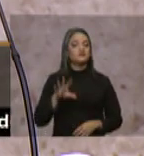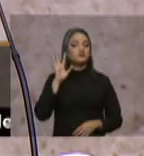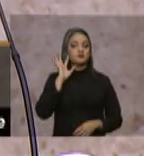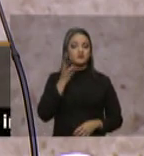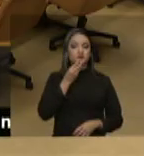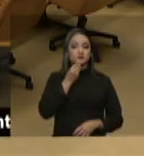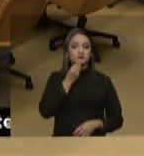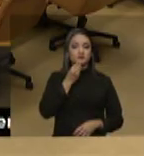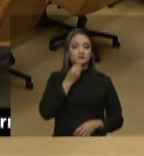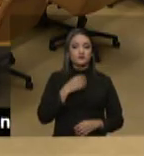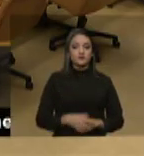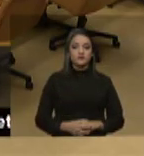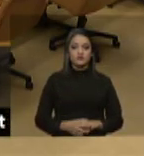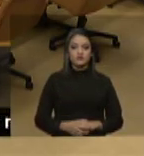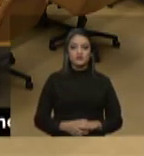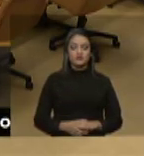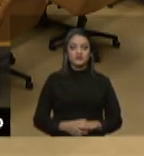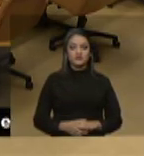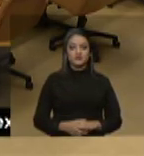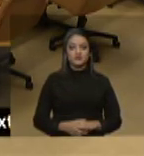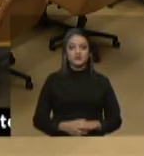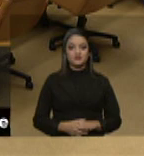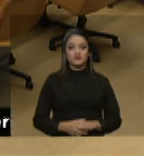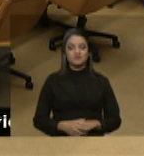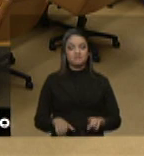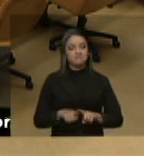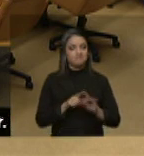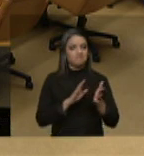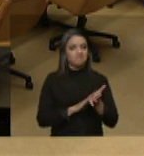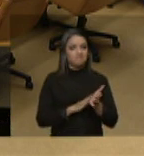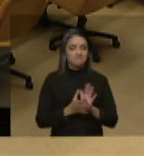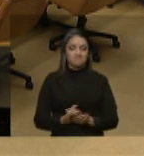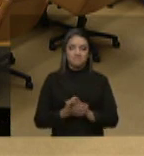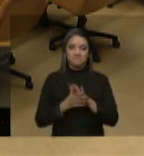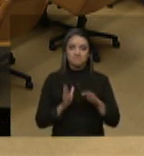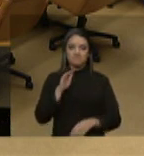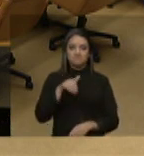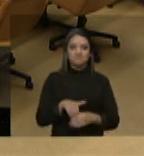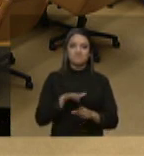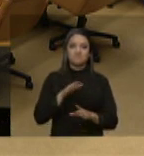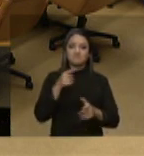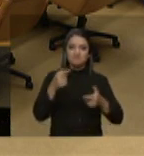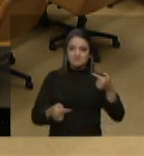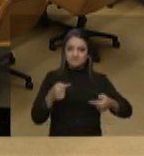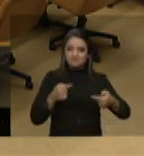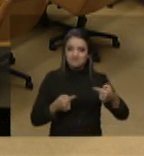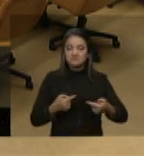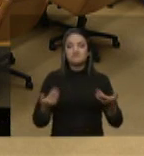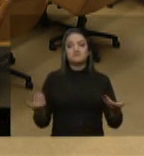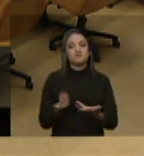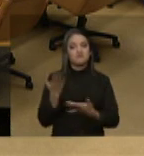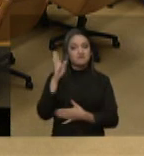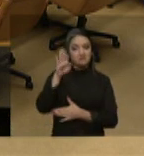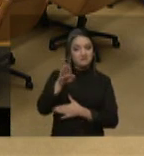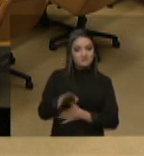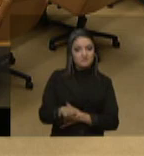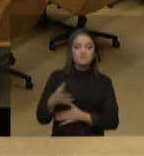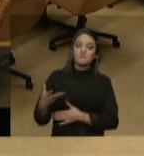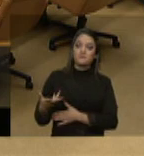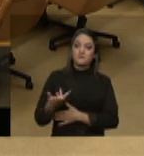senhora Presidente também cumprimento os votos proferidos o debate numa tarde realmente grandiosa